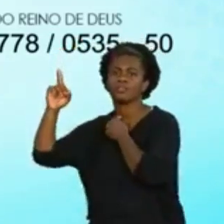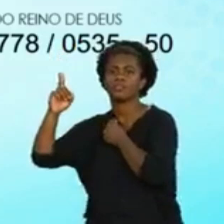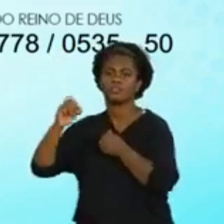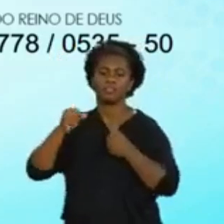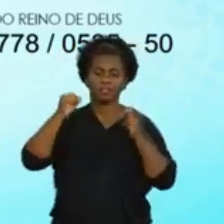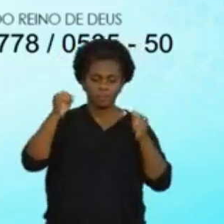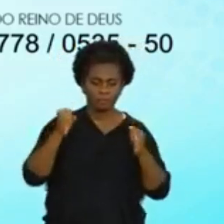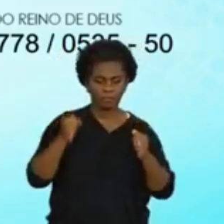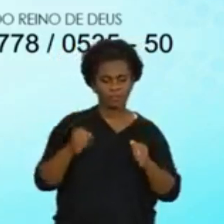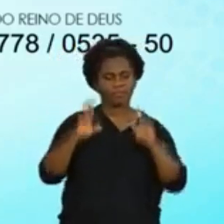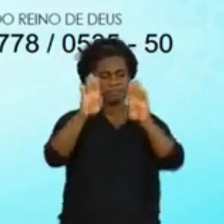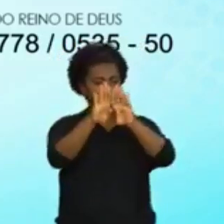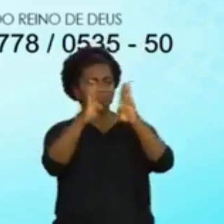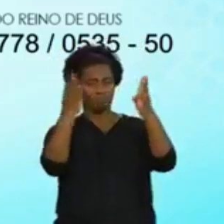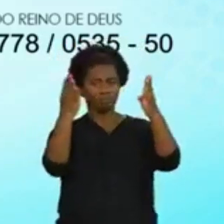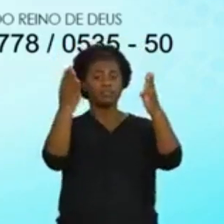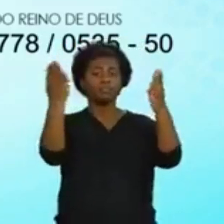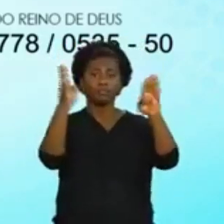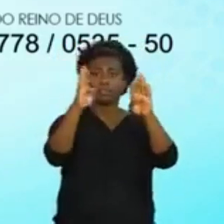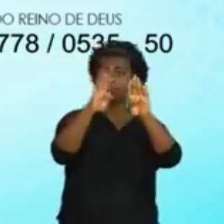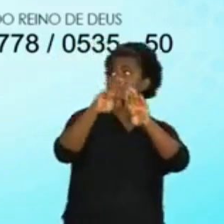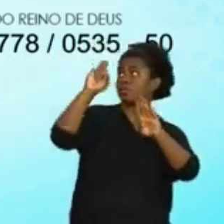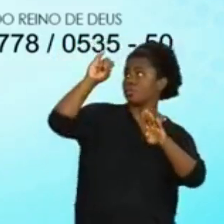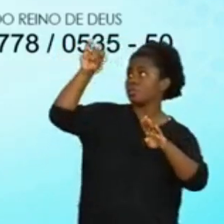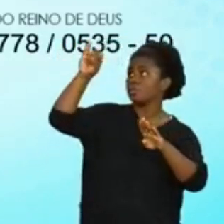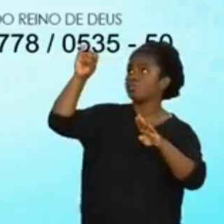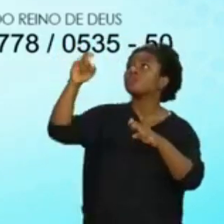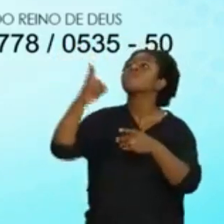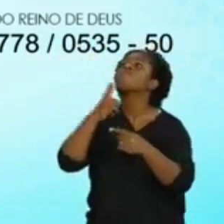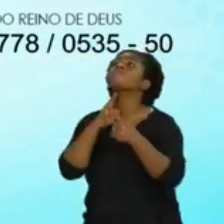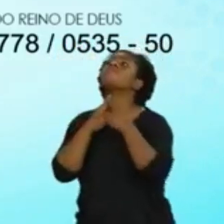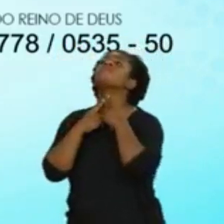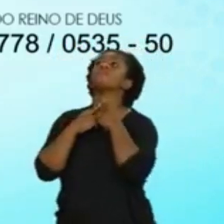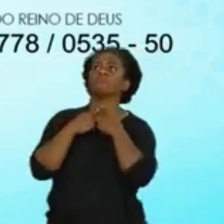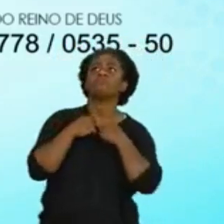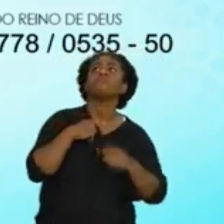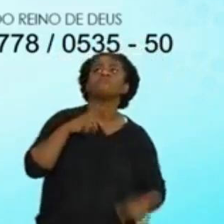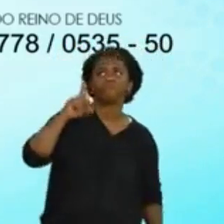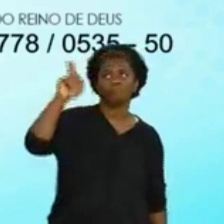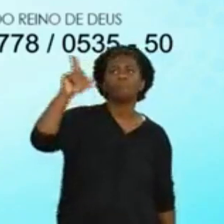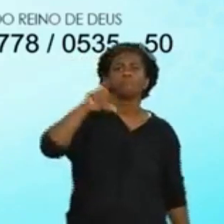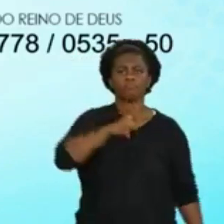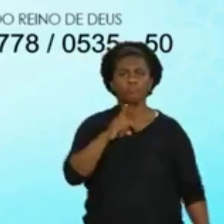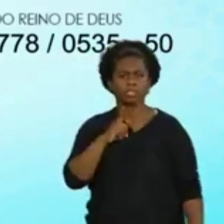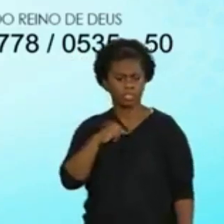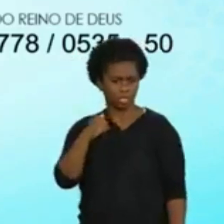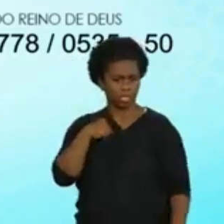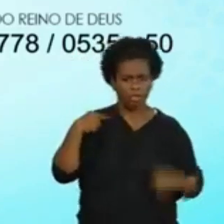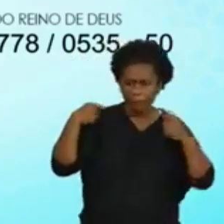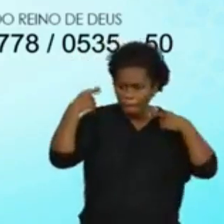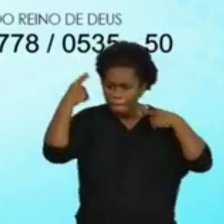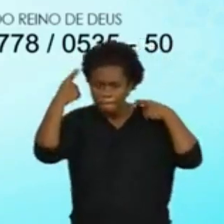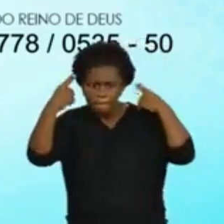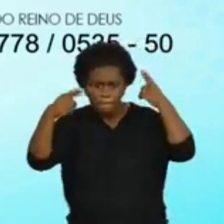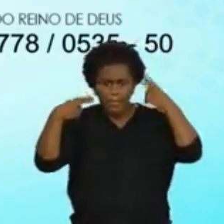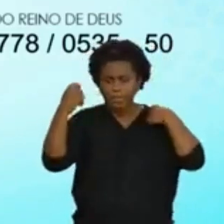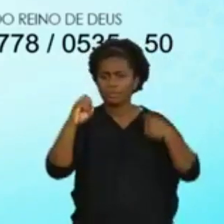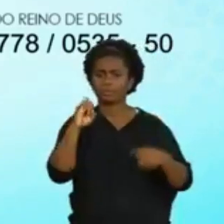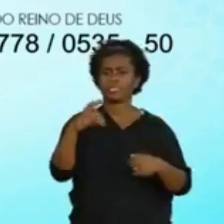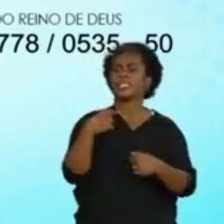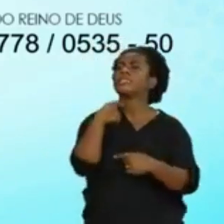Que abre porta e fecha a porta quando quer. Eu seria um louco. Eu